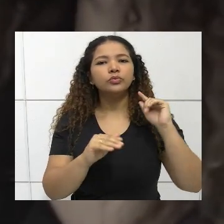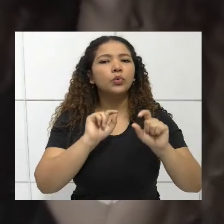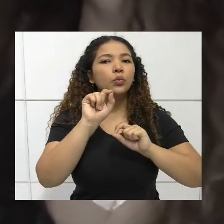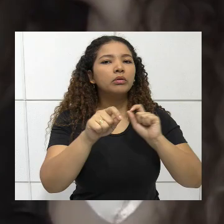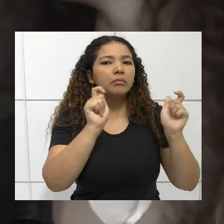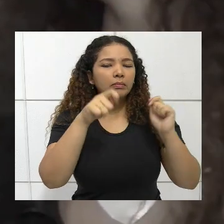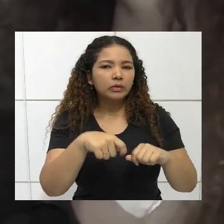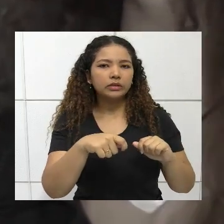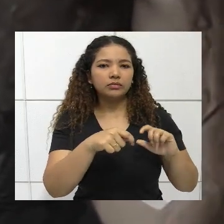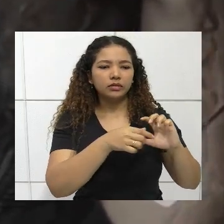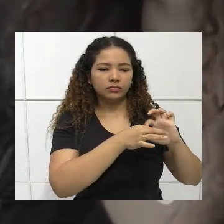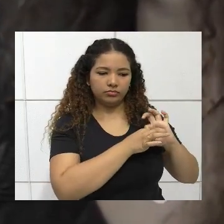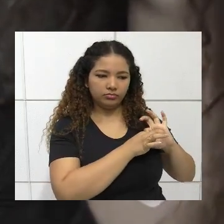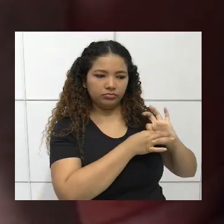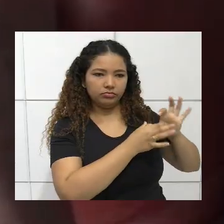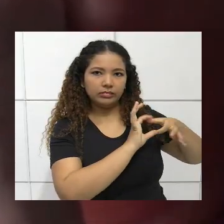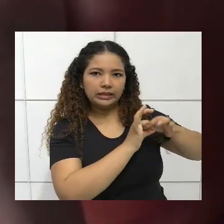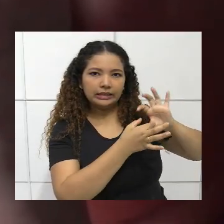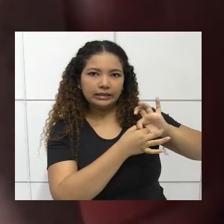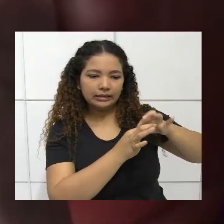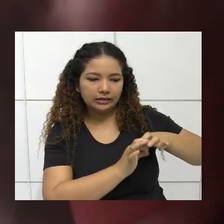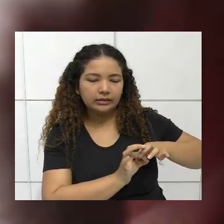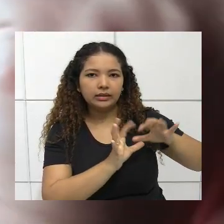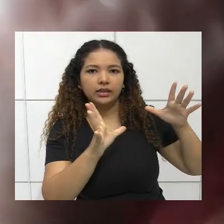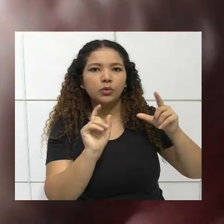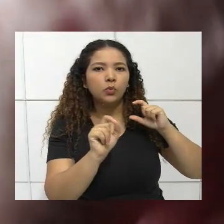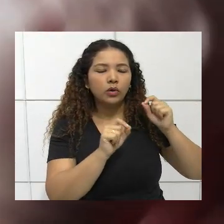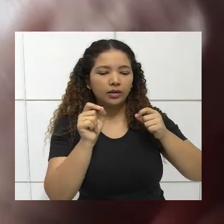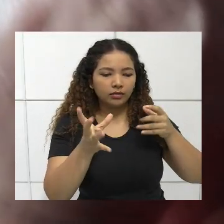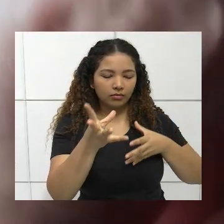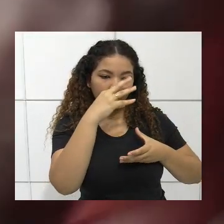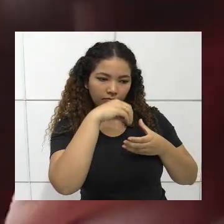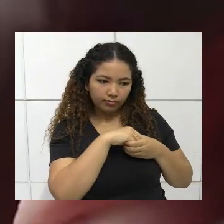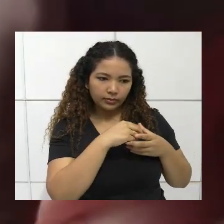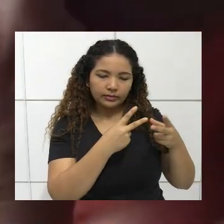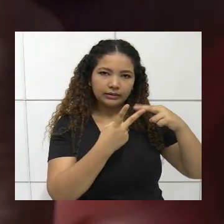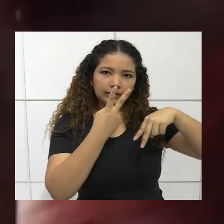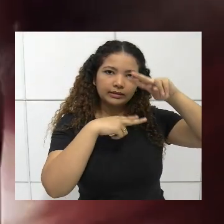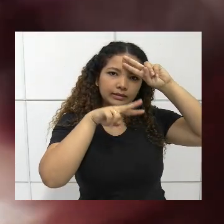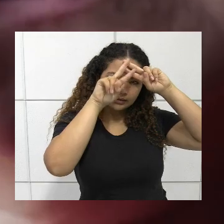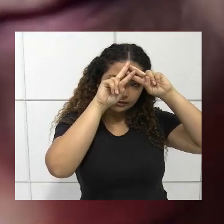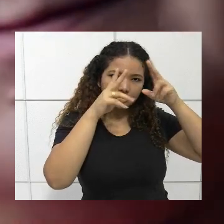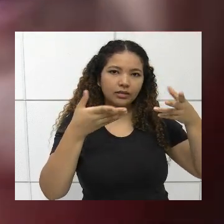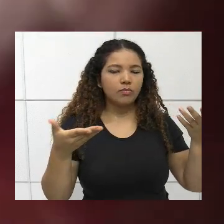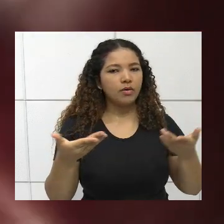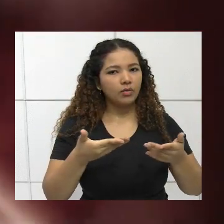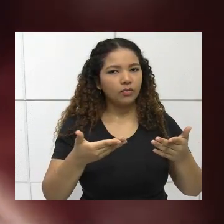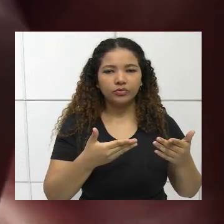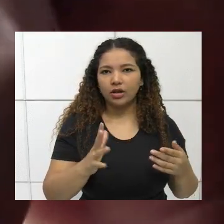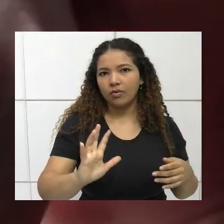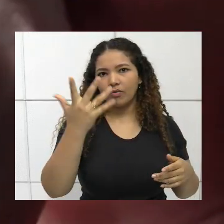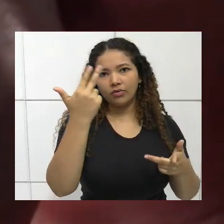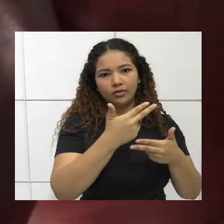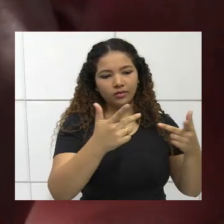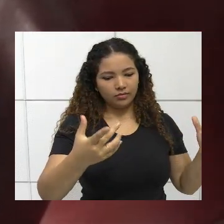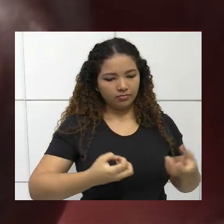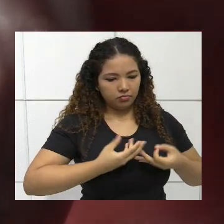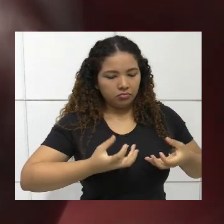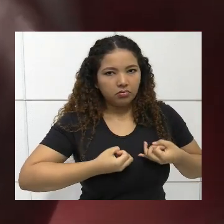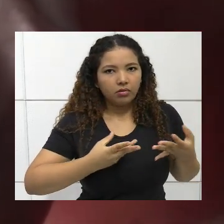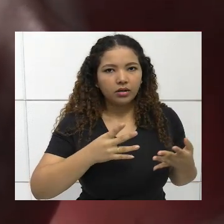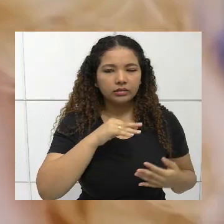ter desencadeado durante vários momentos fatos que hoje engatilham situações na gente? Qual